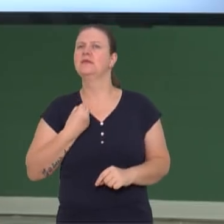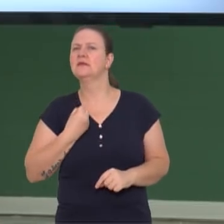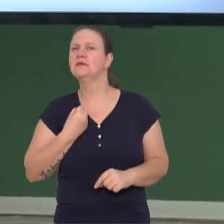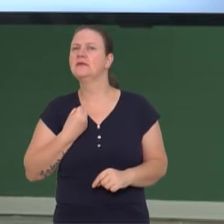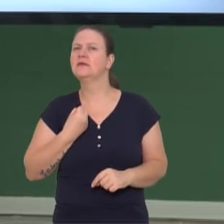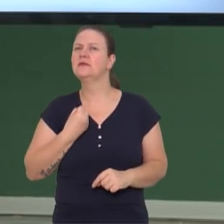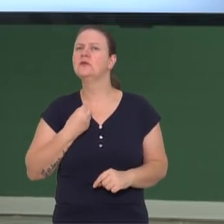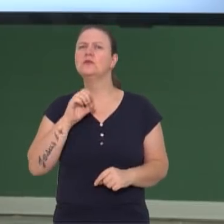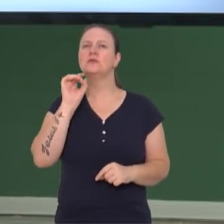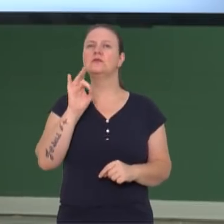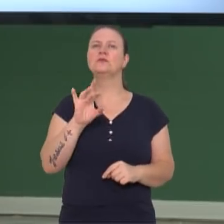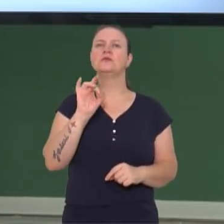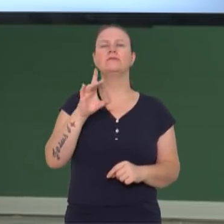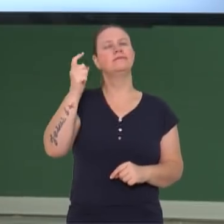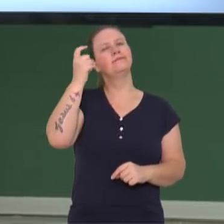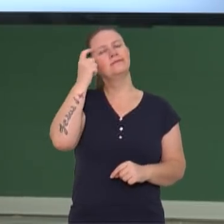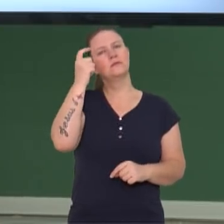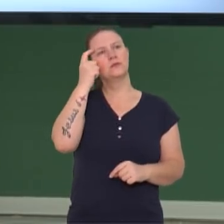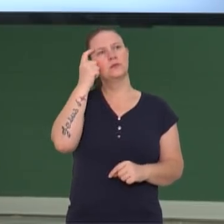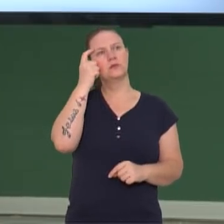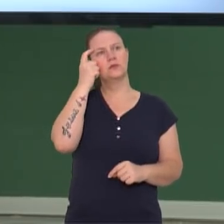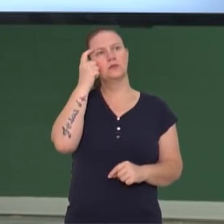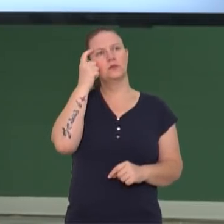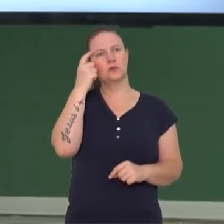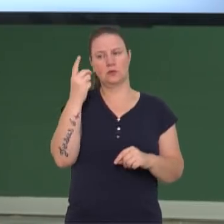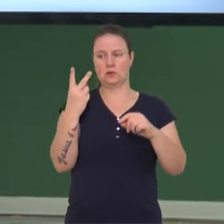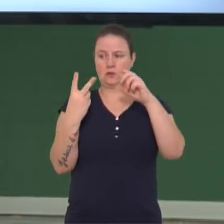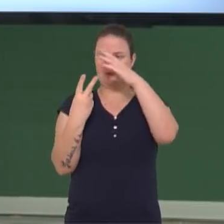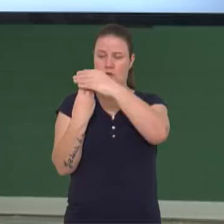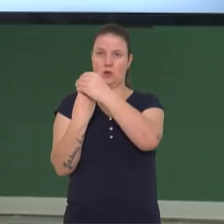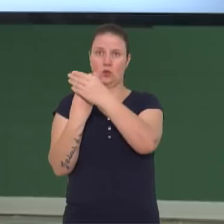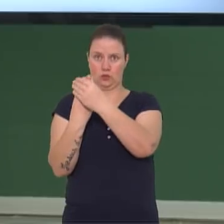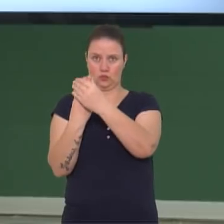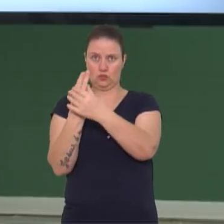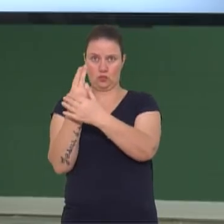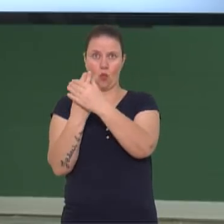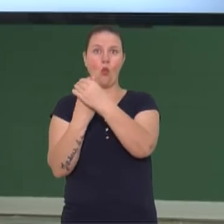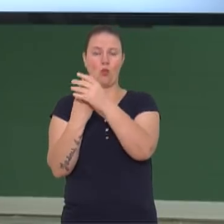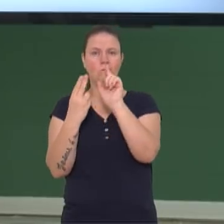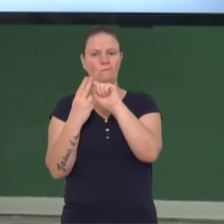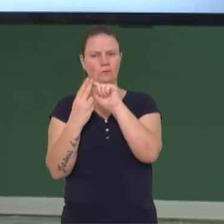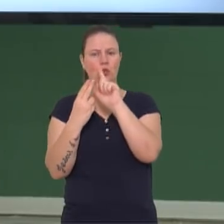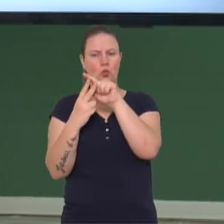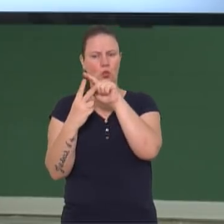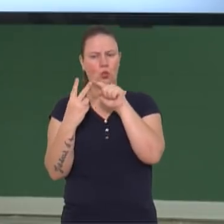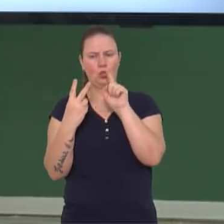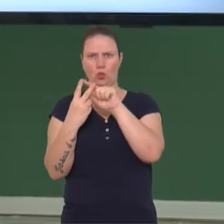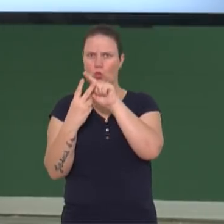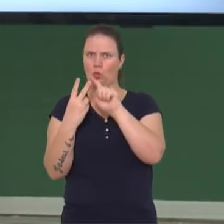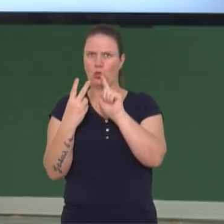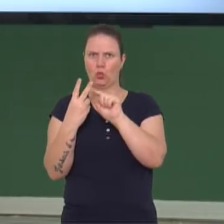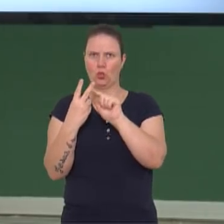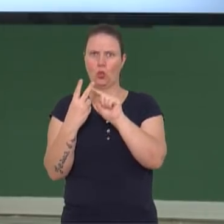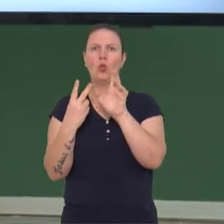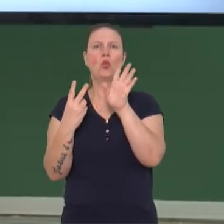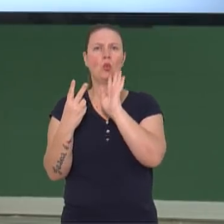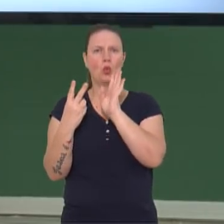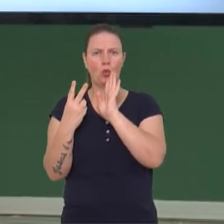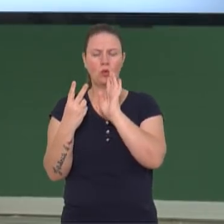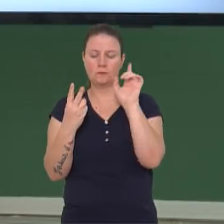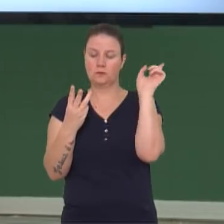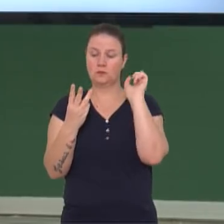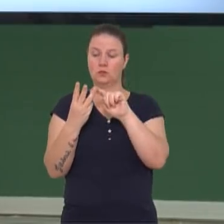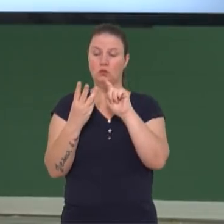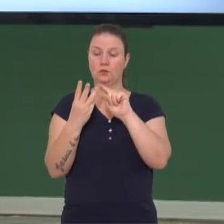faltando, é só eu pensar o quê? Vou juntar as duas que eu conheço e tirar de quem? Do